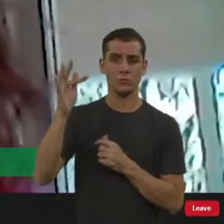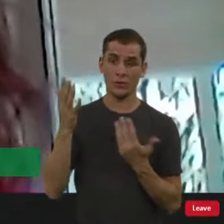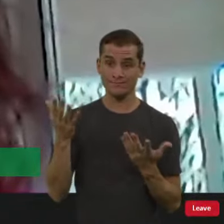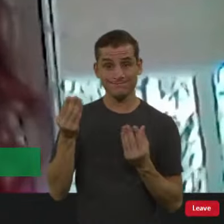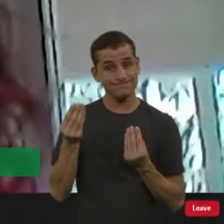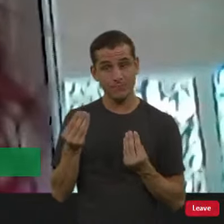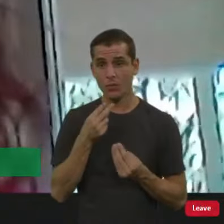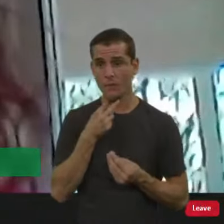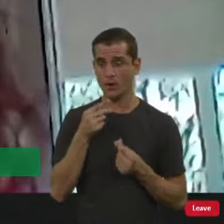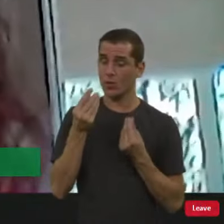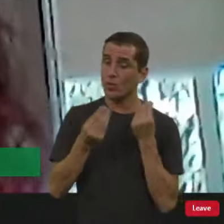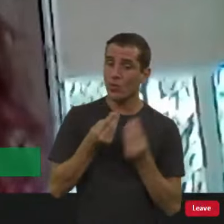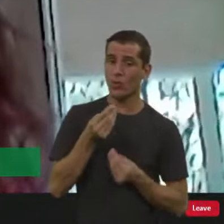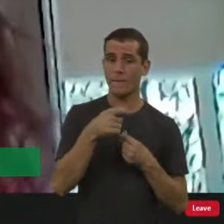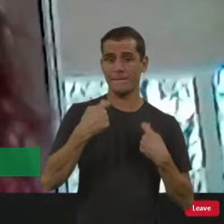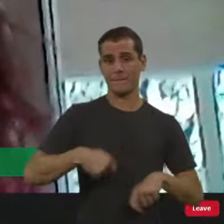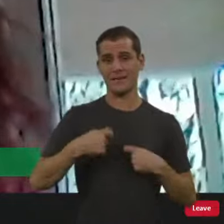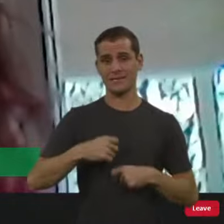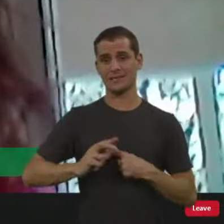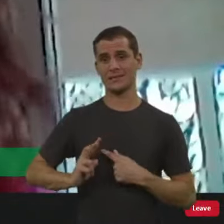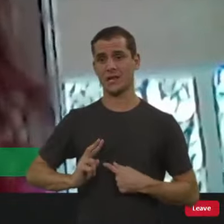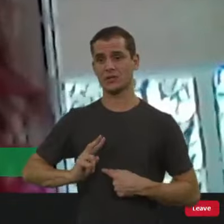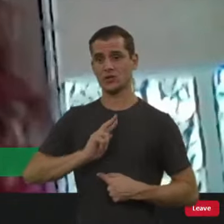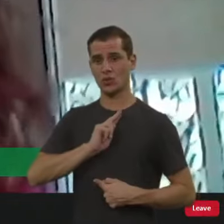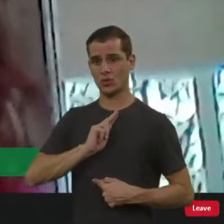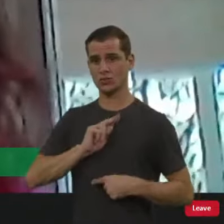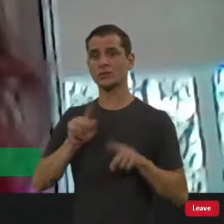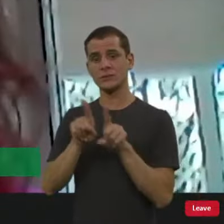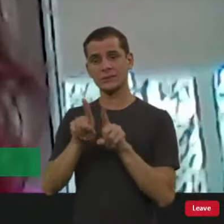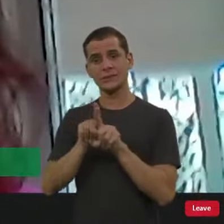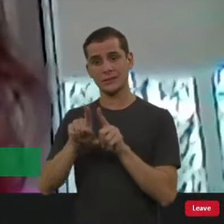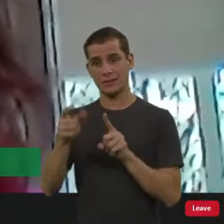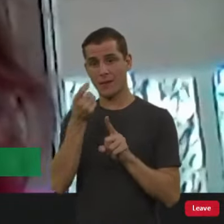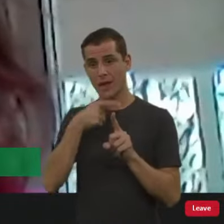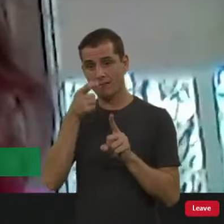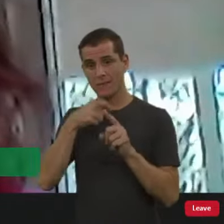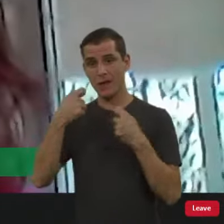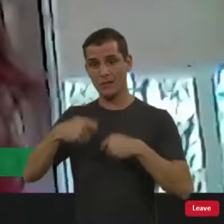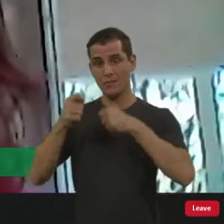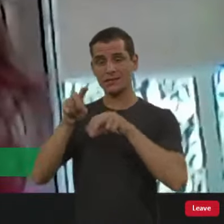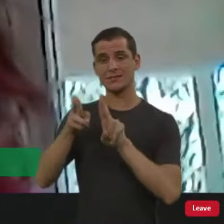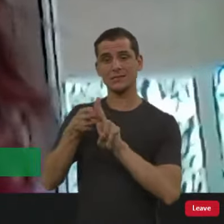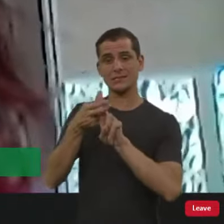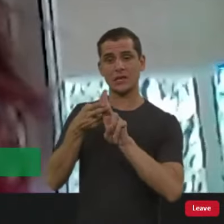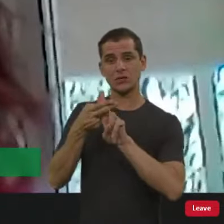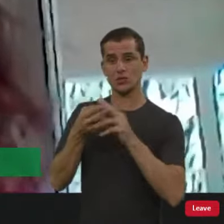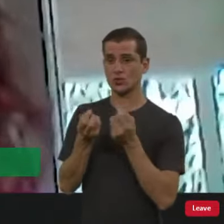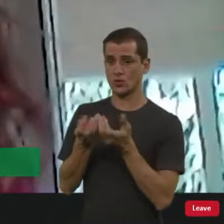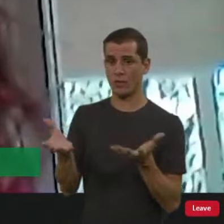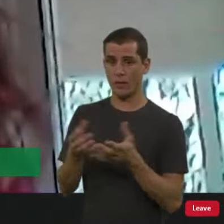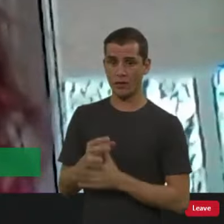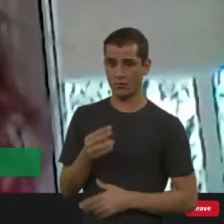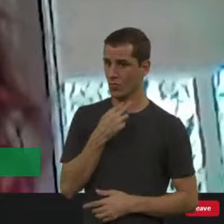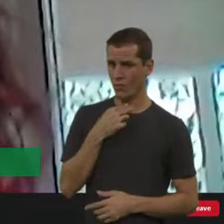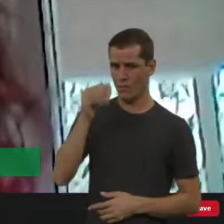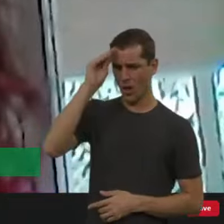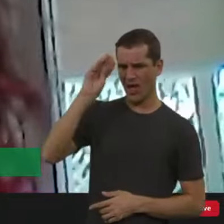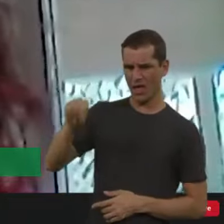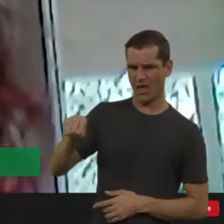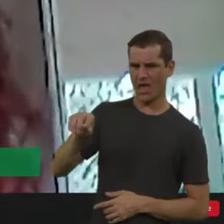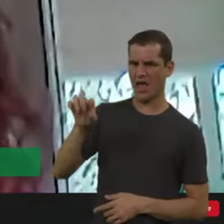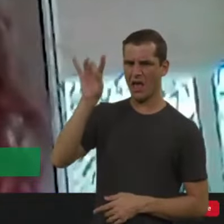tratamento medicamentoso seja ofertado no SUS. Não podemos abandonar esses pacientes. Não podemos nos esquecer dessas